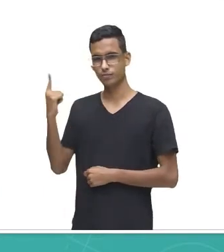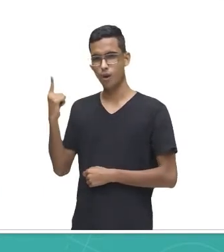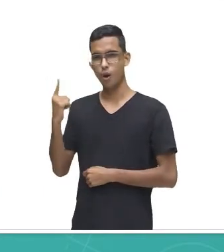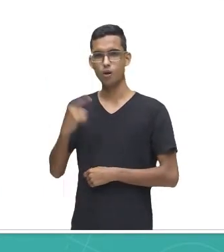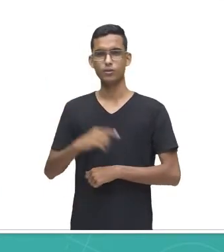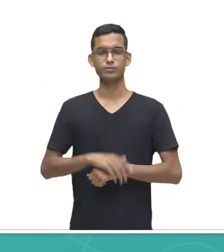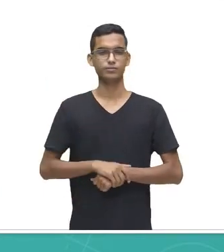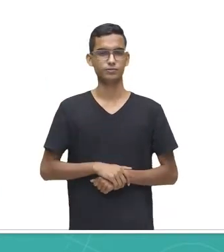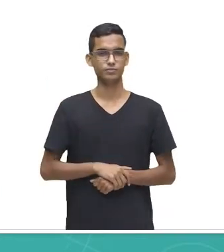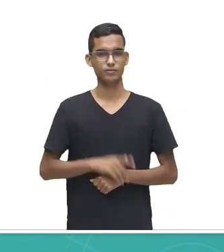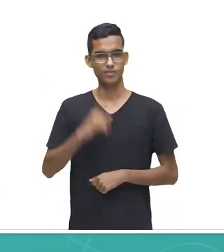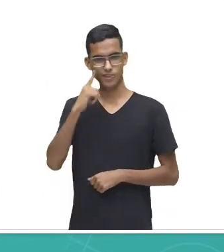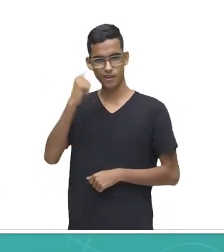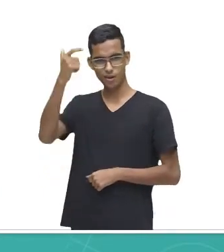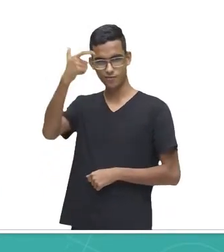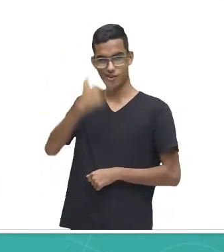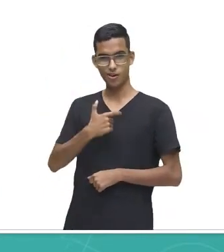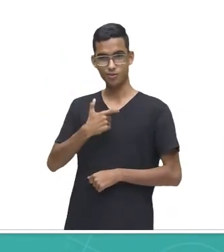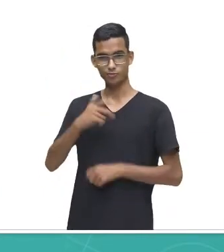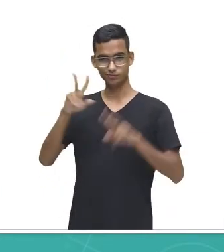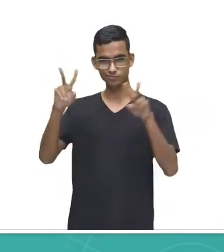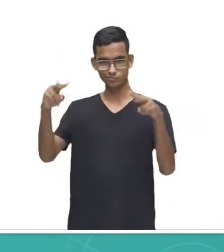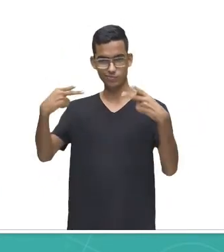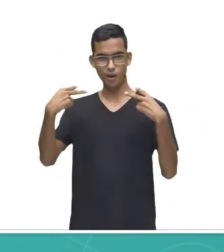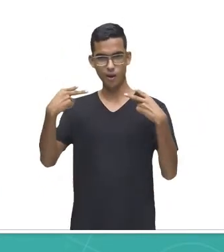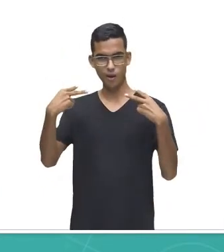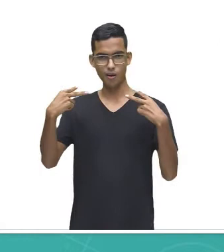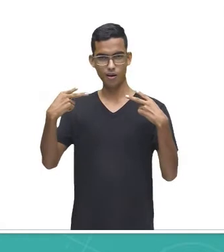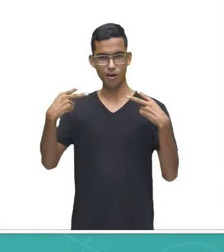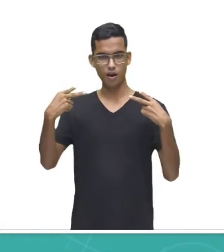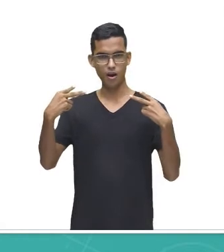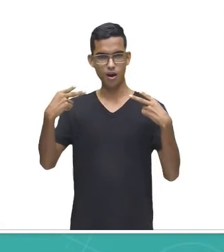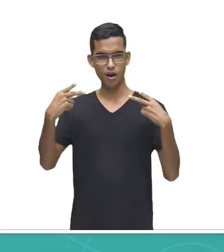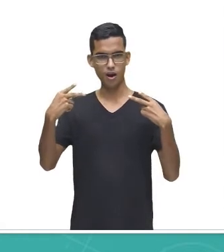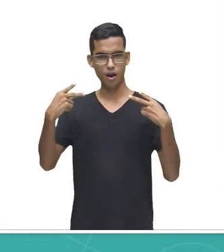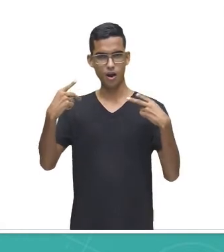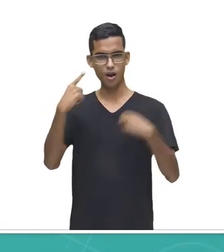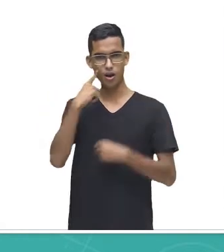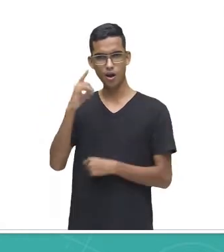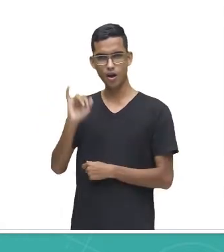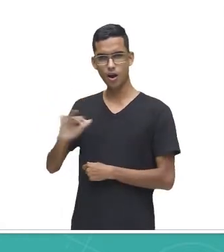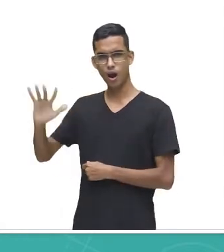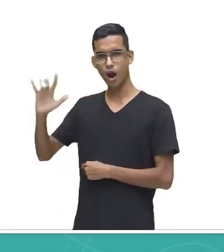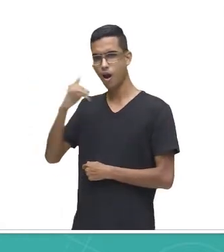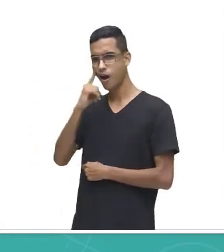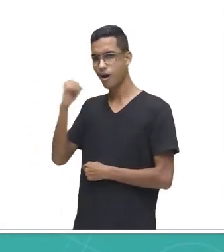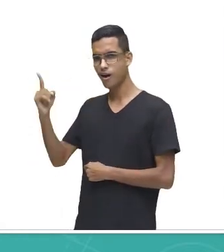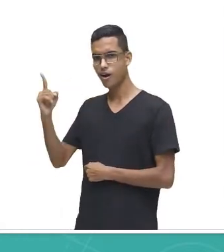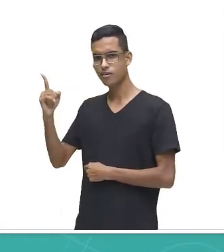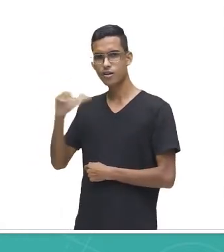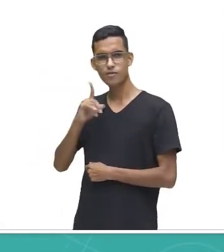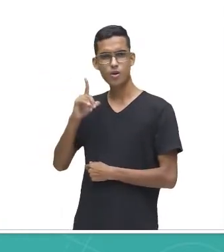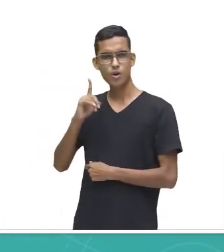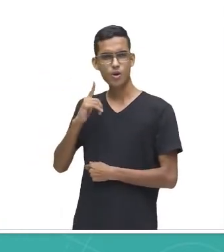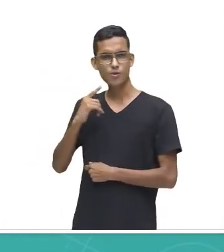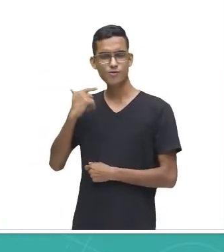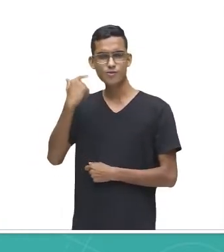Você está me vendo e aqui do meu ladinho você está vendo assim vários rostos,